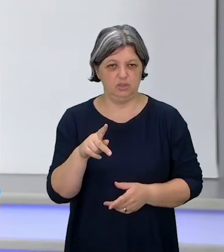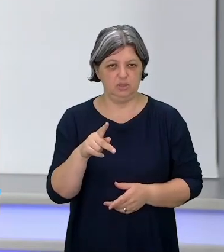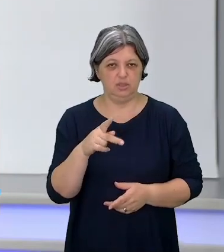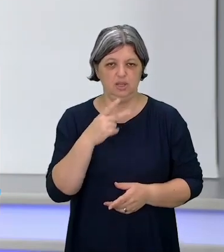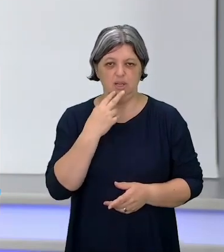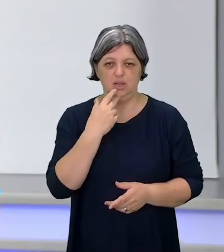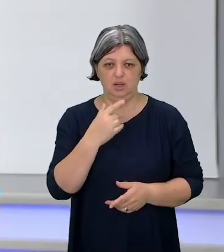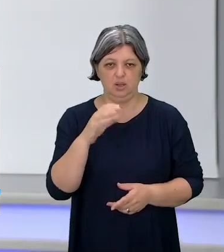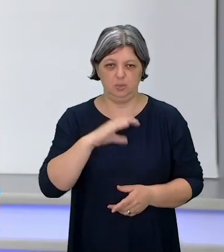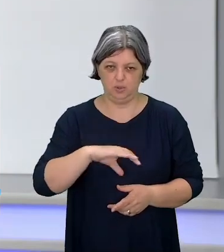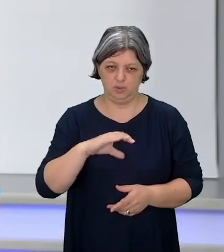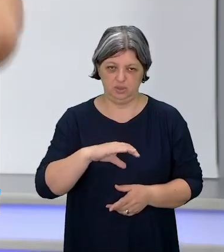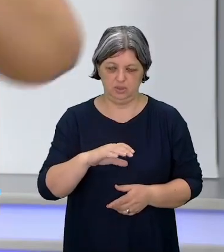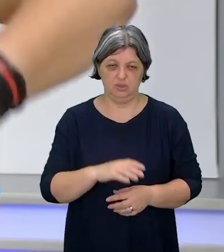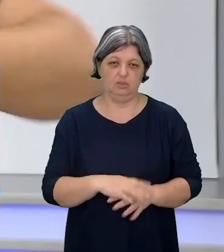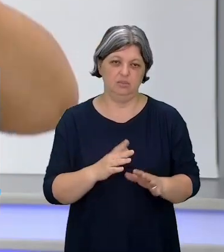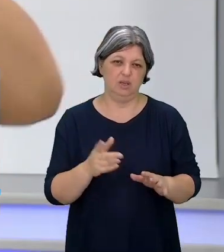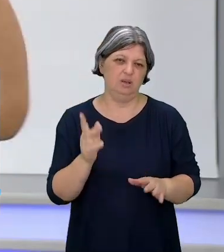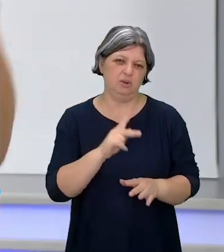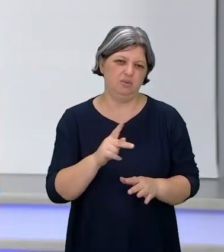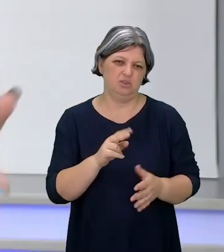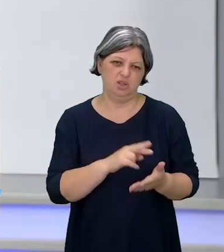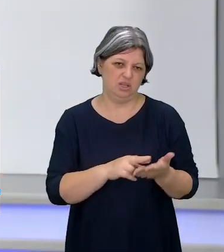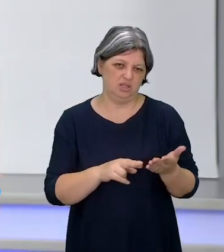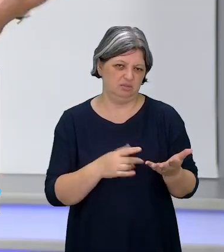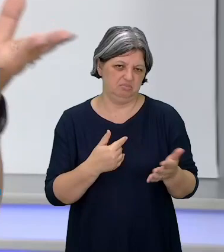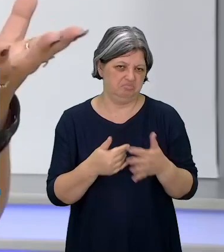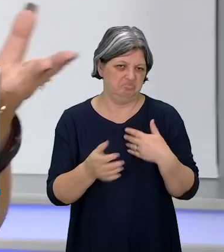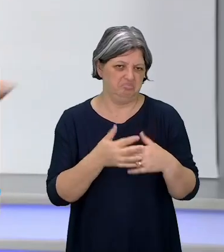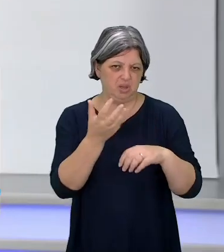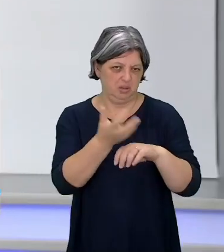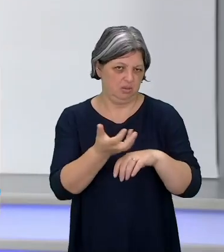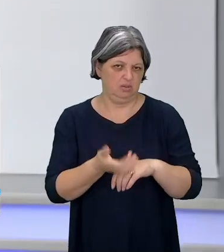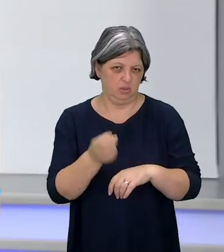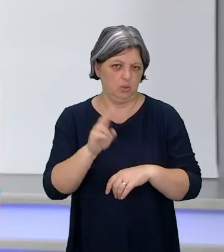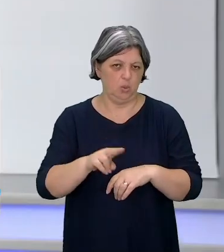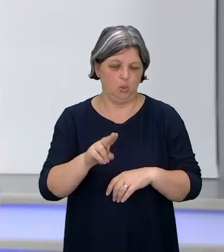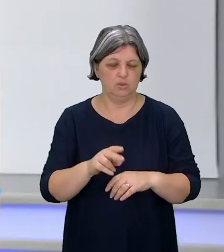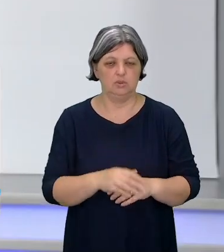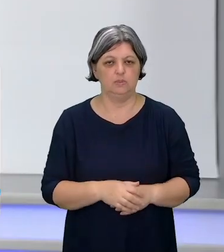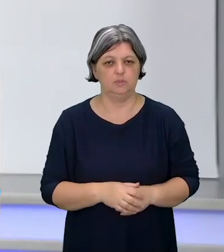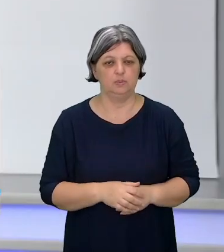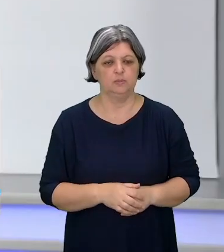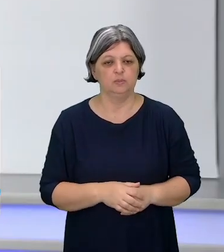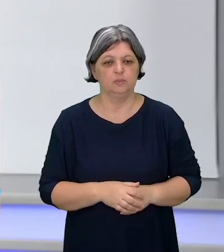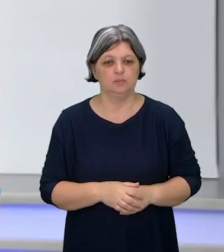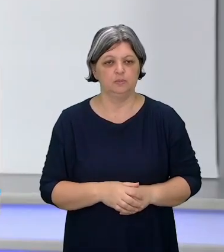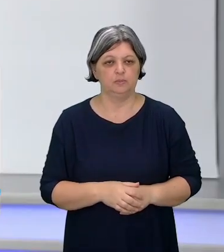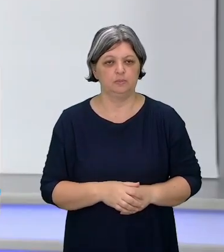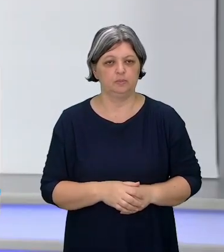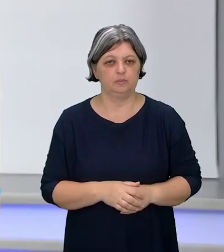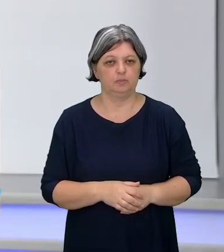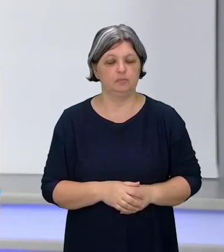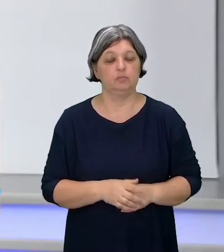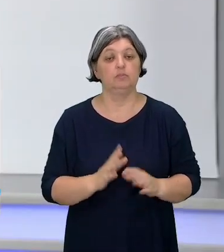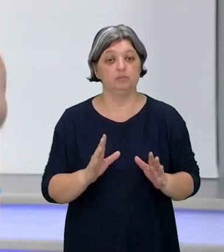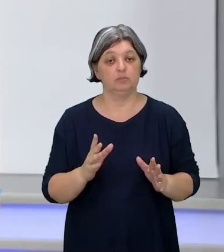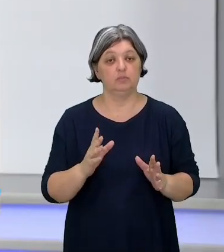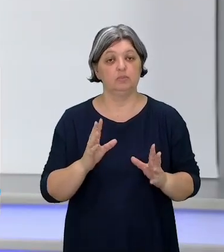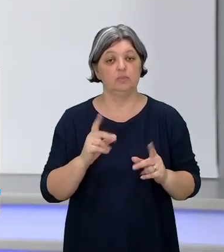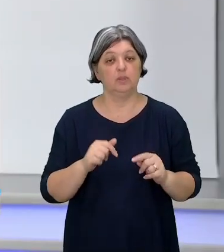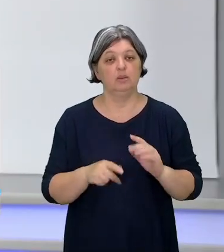falar redação, mas enfim, língua portuguesa ou até outras disciplinas, que todo mundo usa redação na vida. Mas assim, que quando você faz